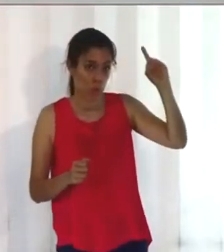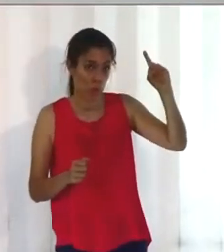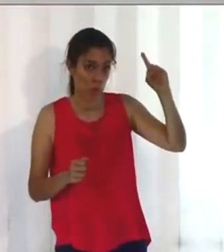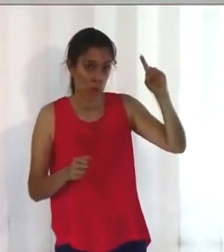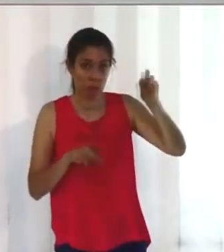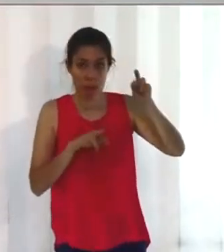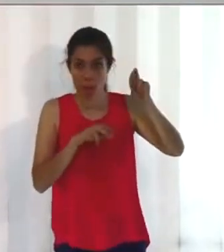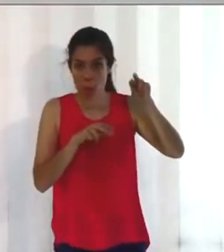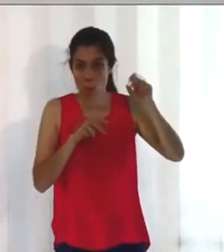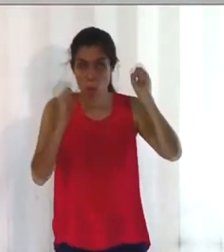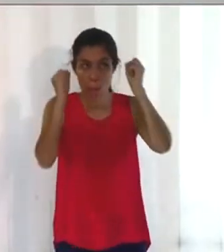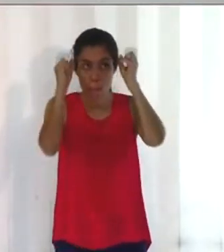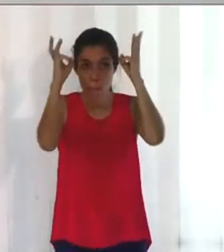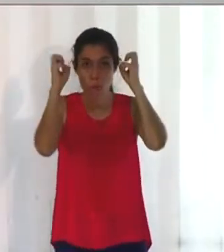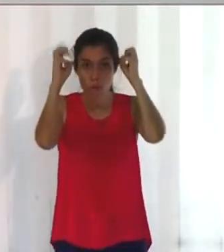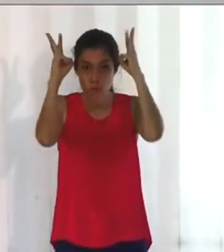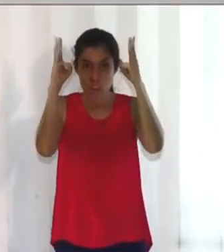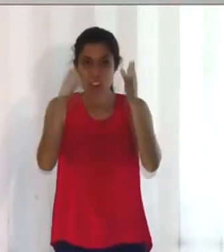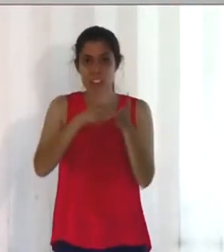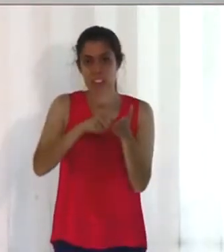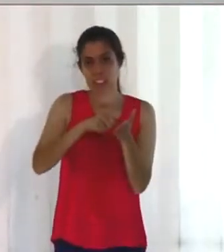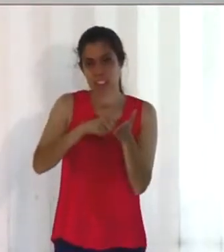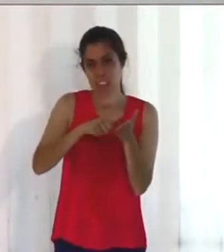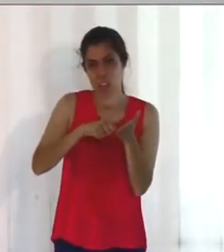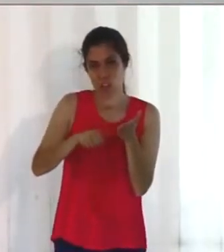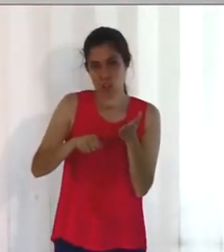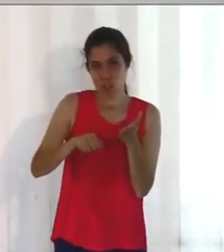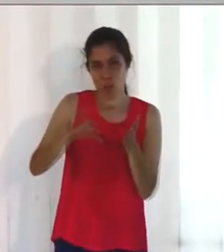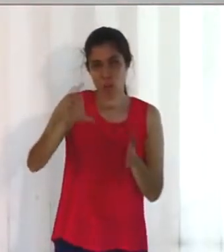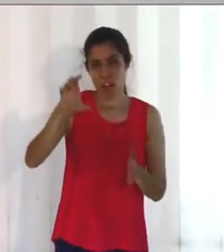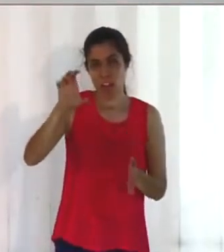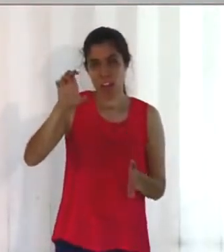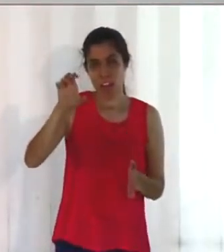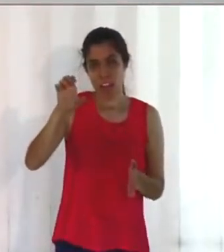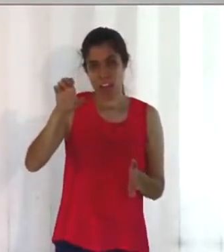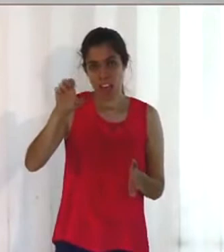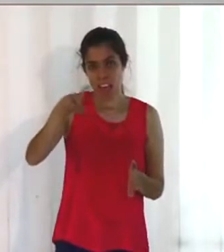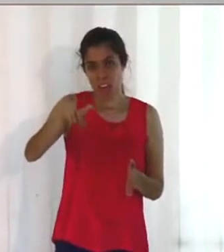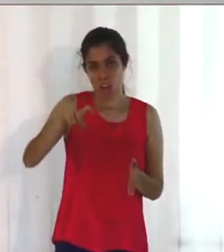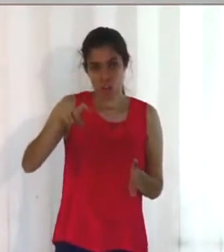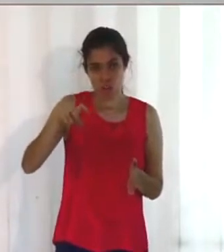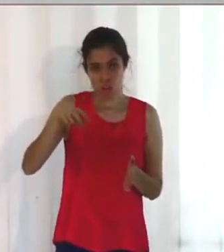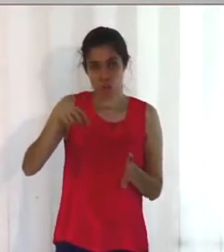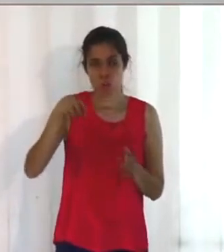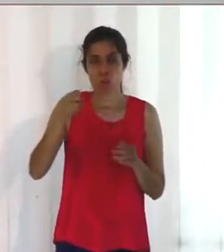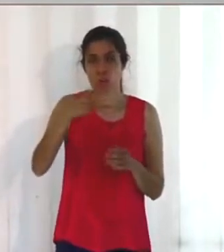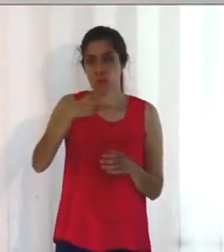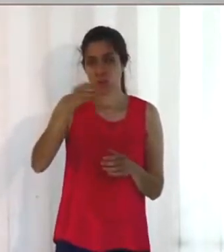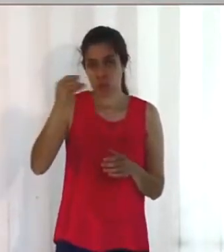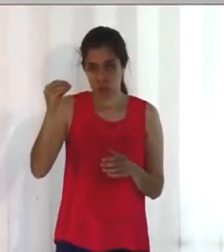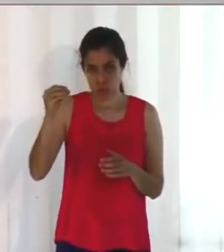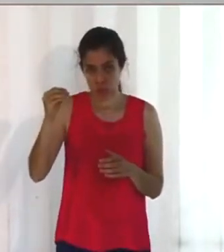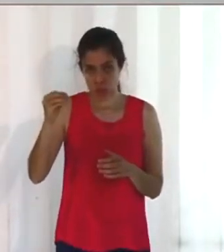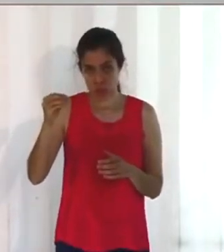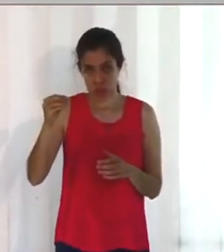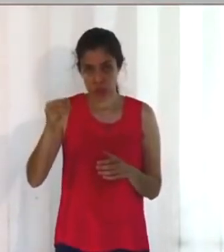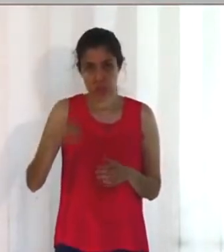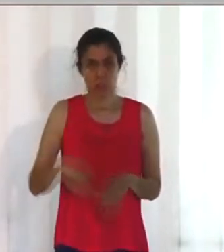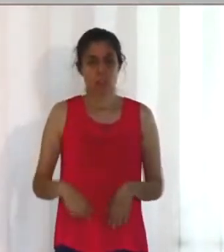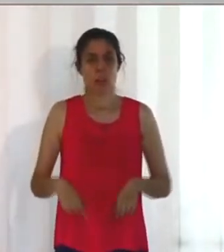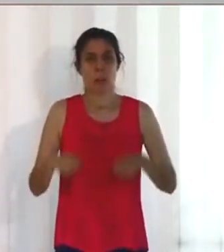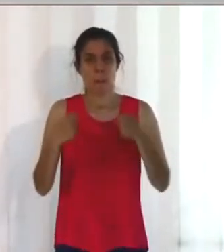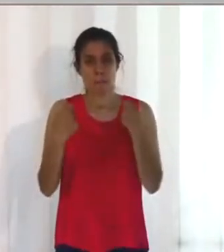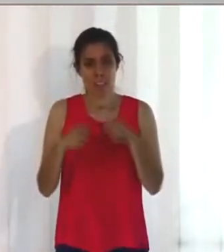outros deuses diante de mim, não andarás com outros deuses diante de mim. Andar